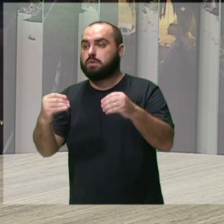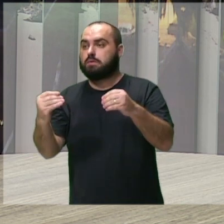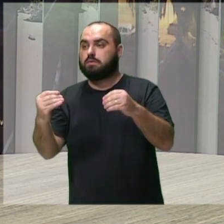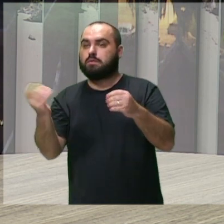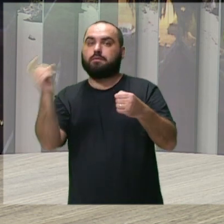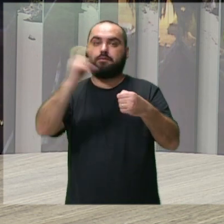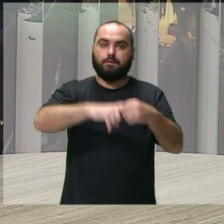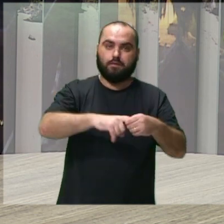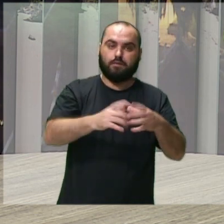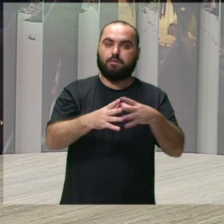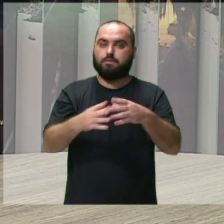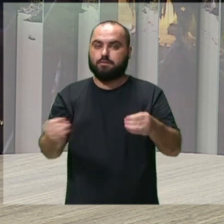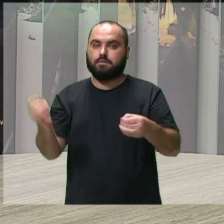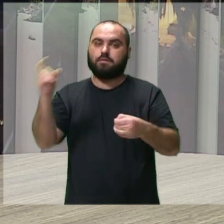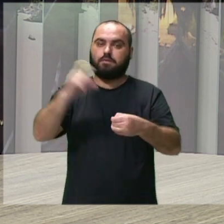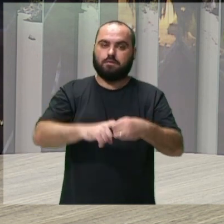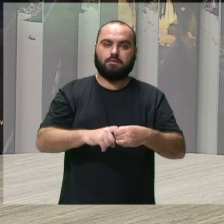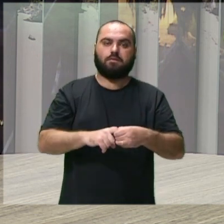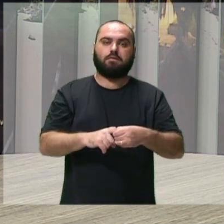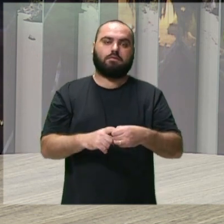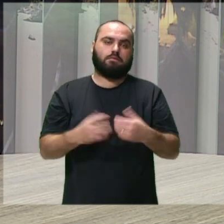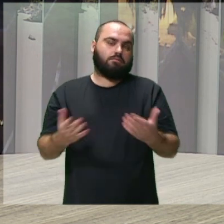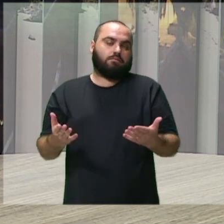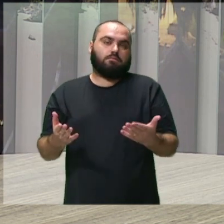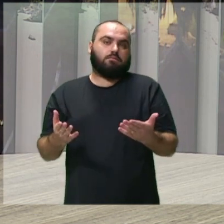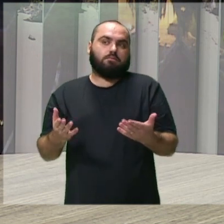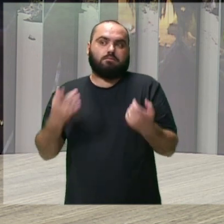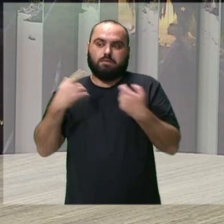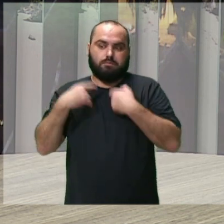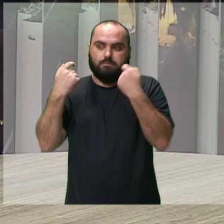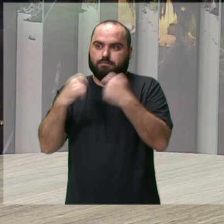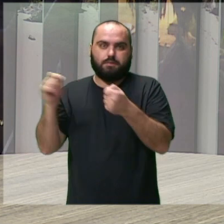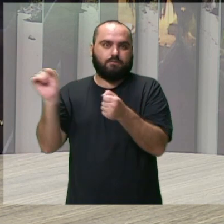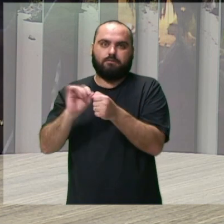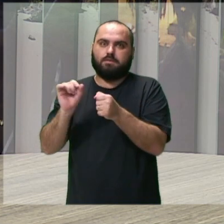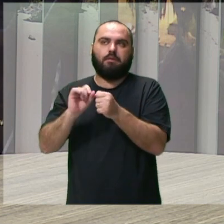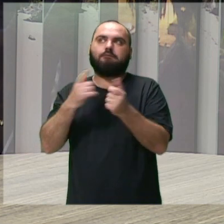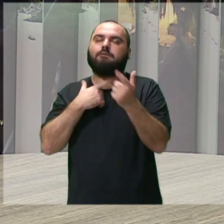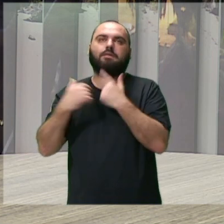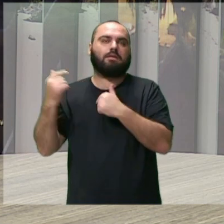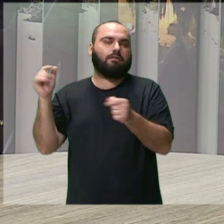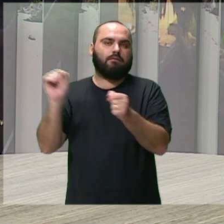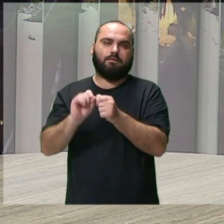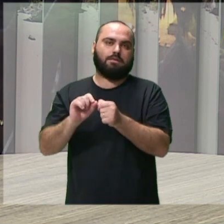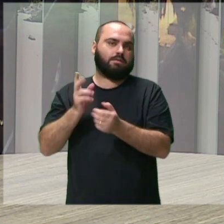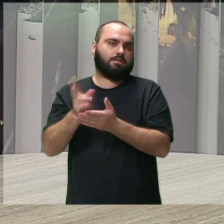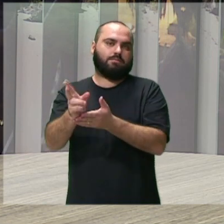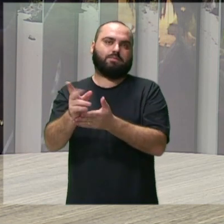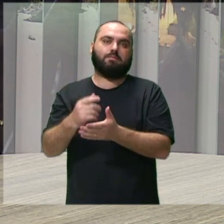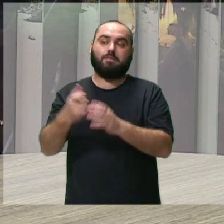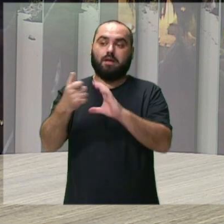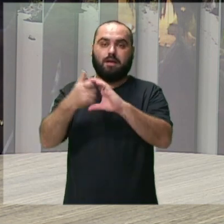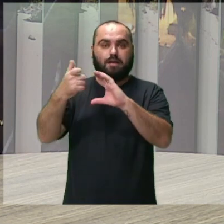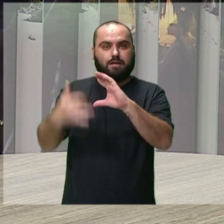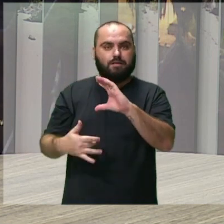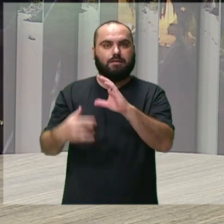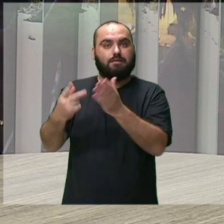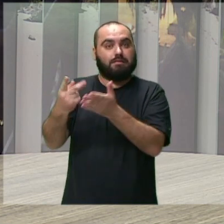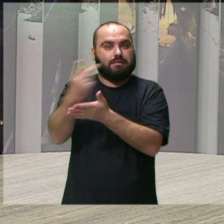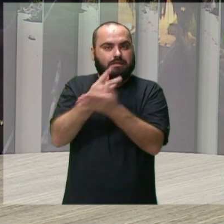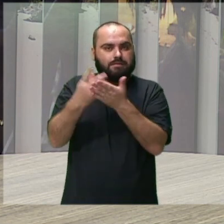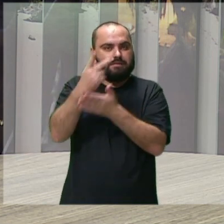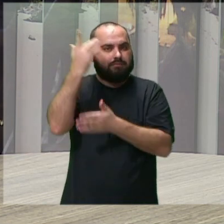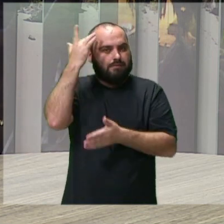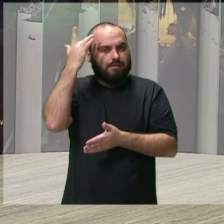sou obrigado a fazer, porque a vontade parte, não tem por que não fazê-lo, né? E ele tem uma característica também, um desenho que eu